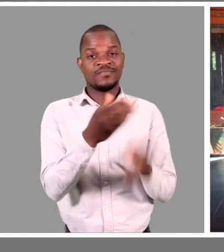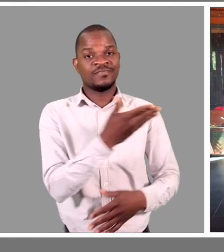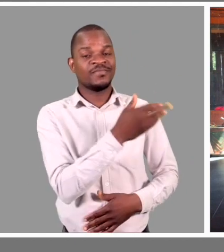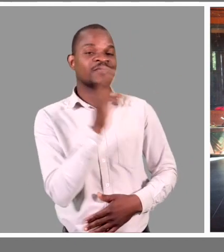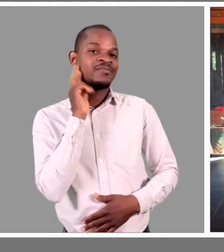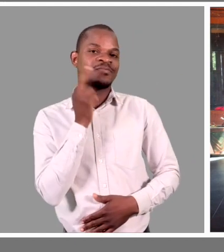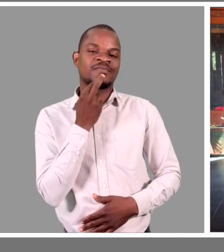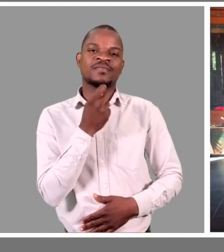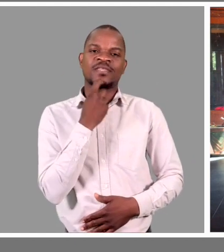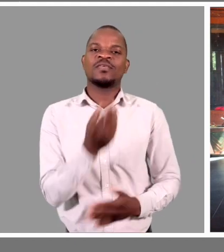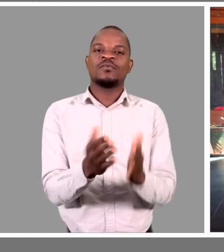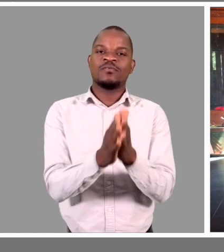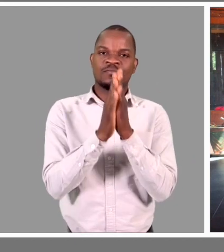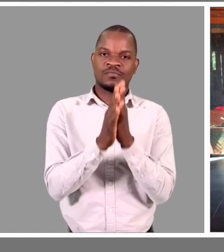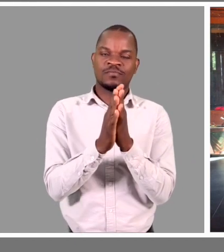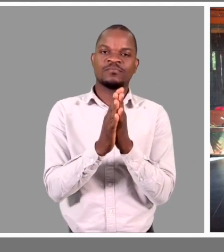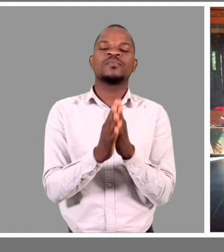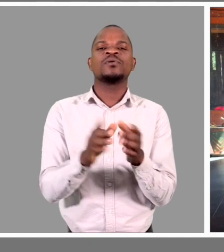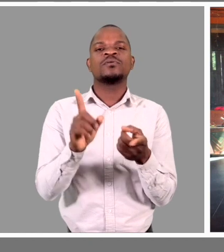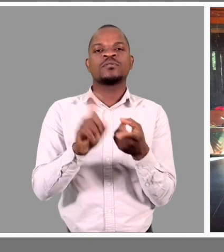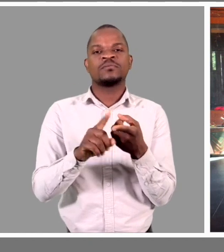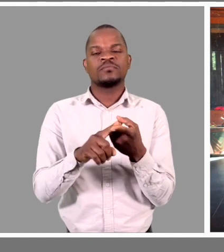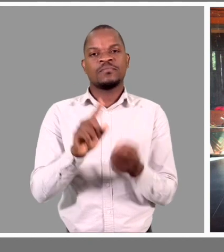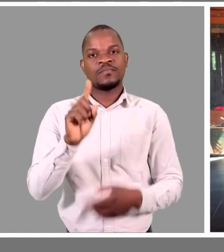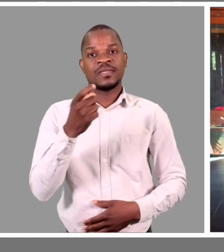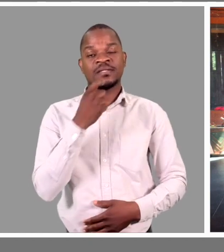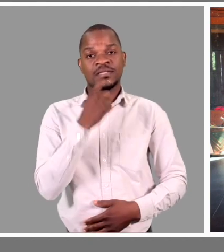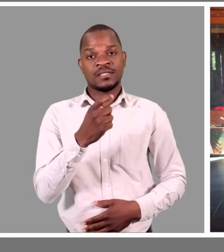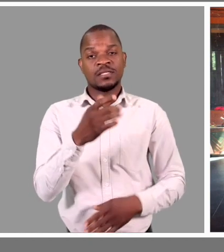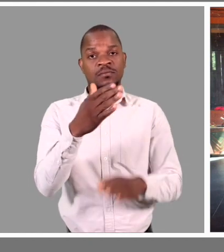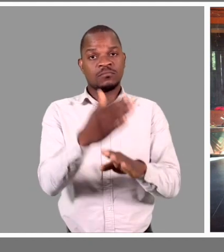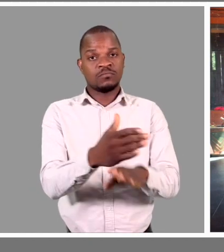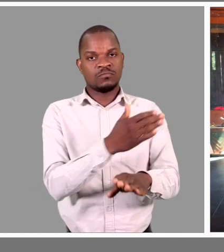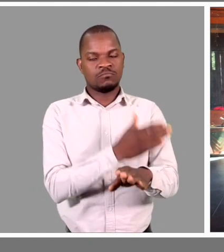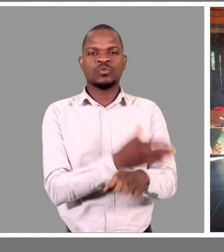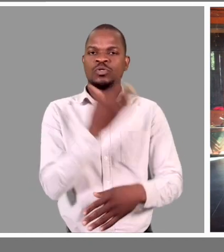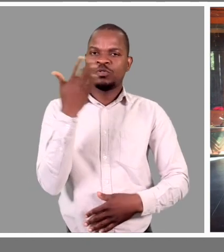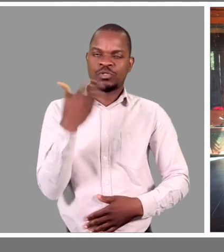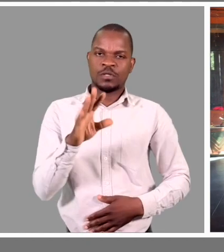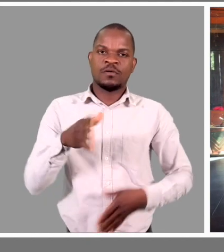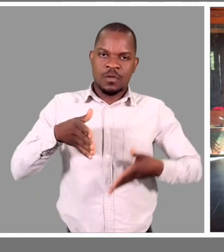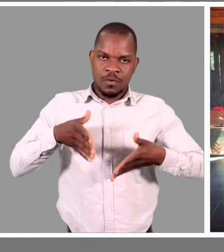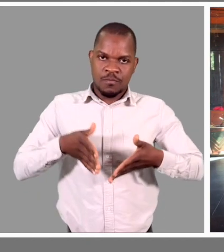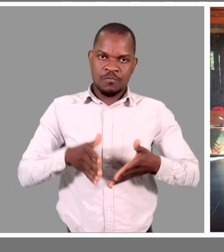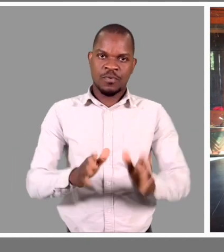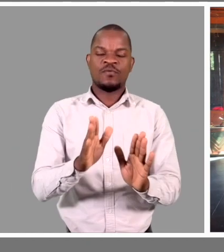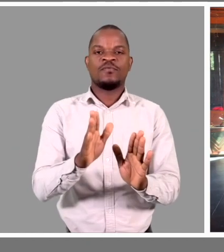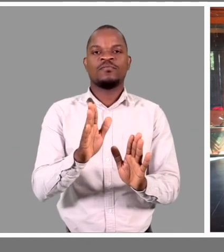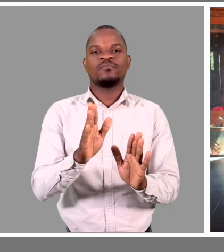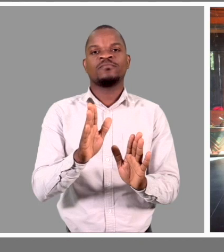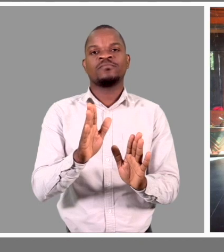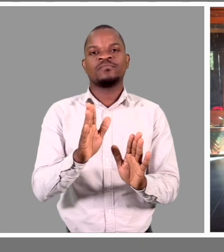Lodge. Em primeiro lugar, dizer que eu tive uma menina com